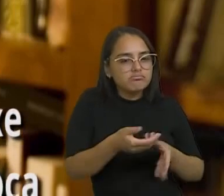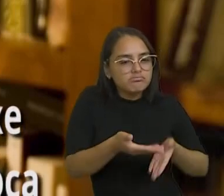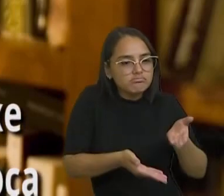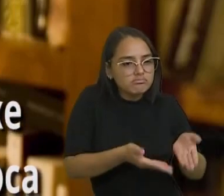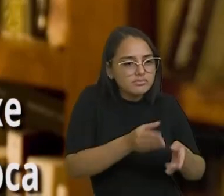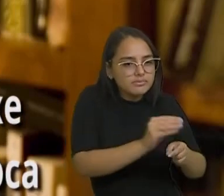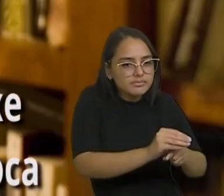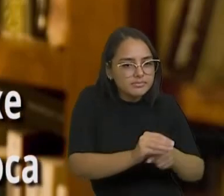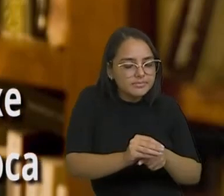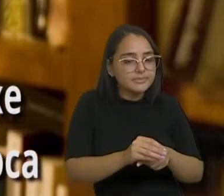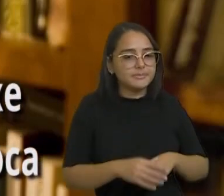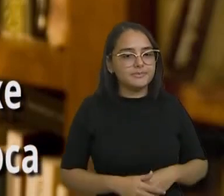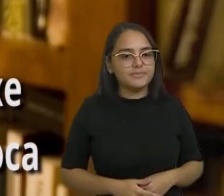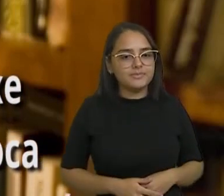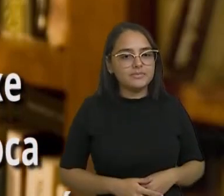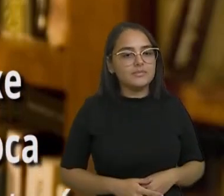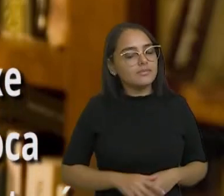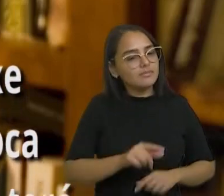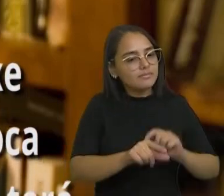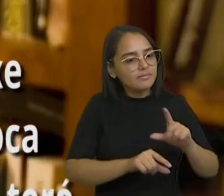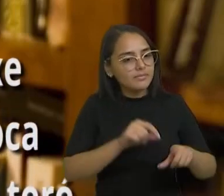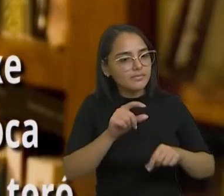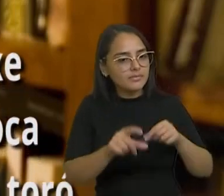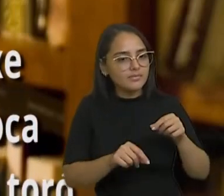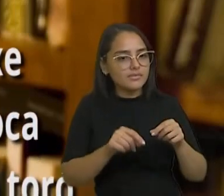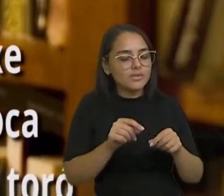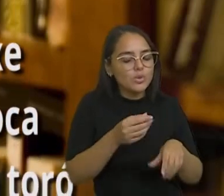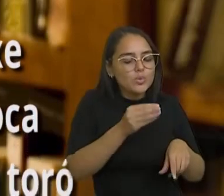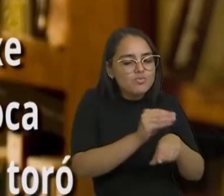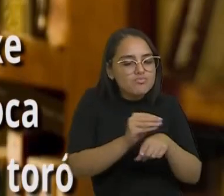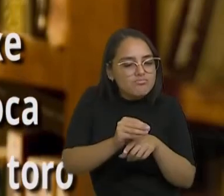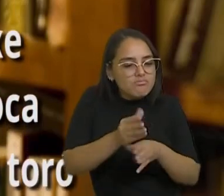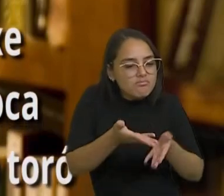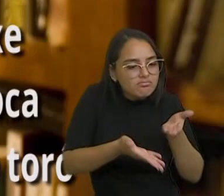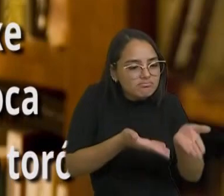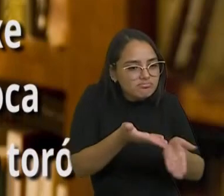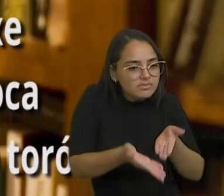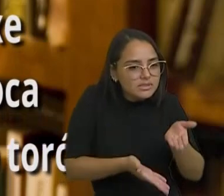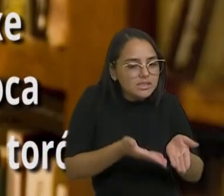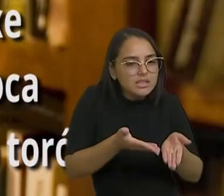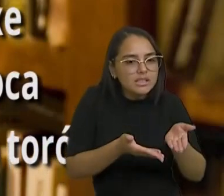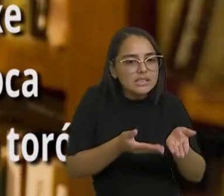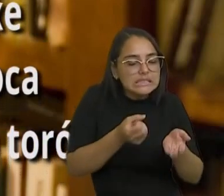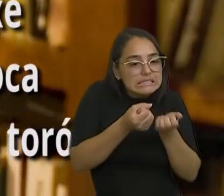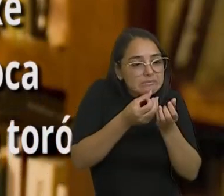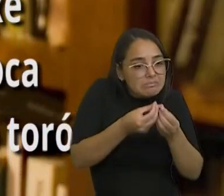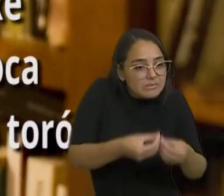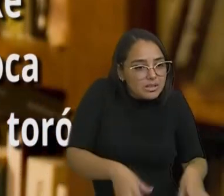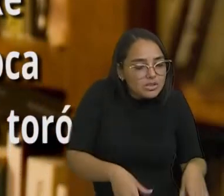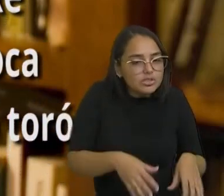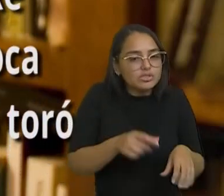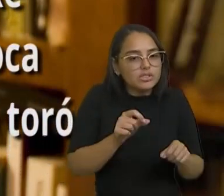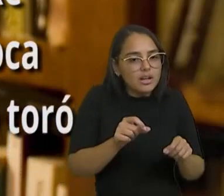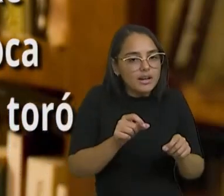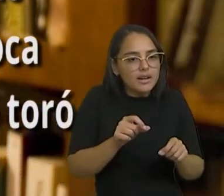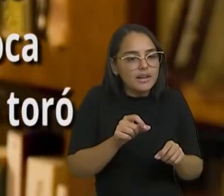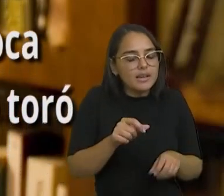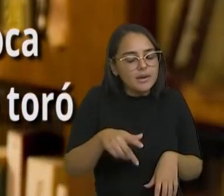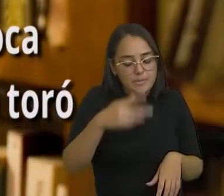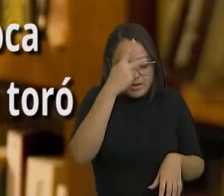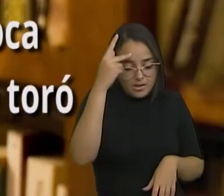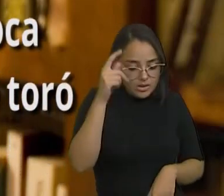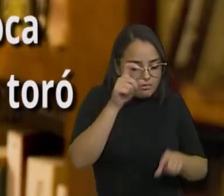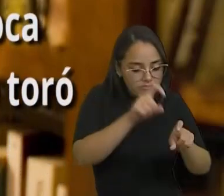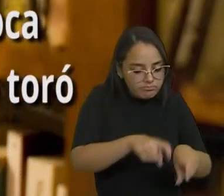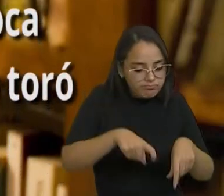permuta solidária, escolhida com esmero e cuidado, para não botar a perder o pupilo de quem lavra a terra,